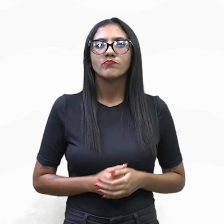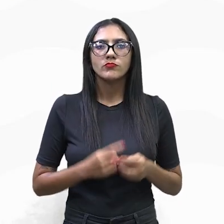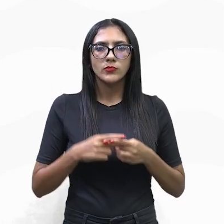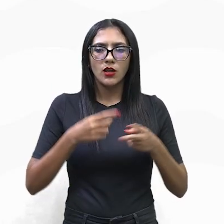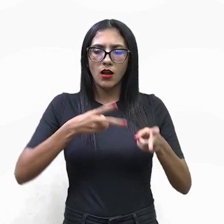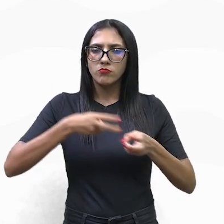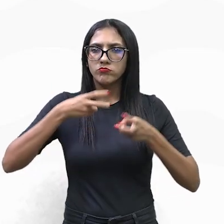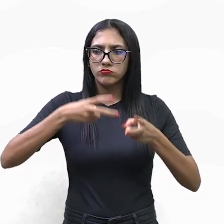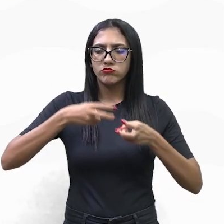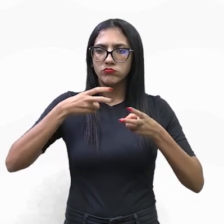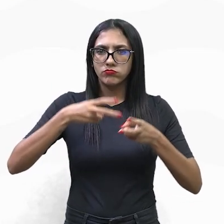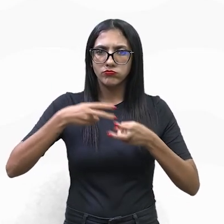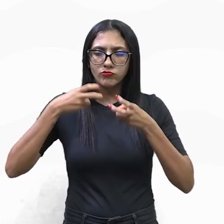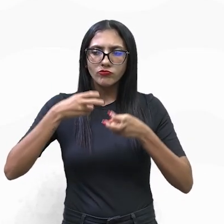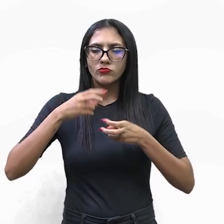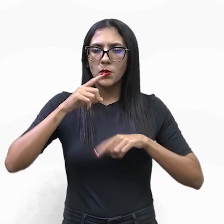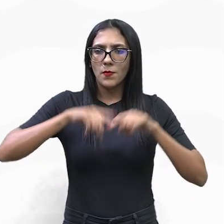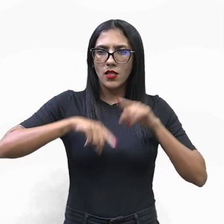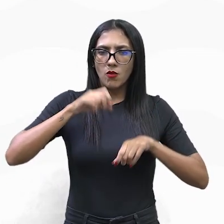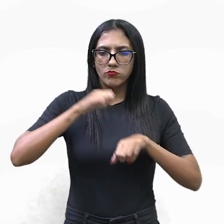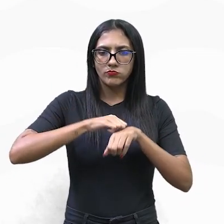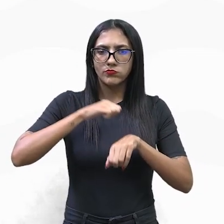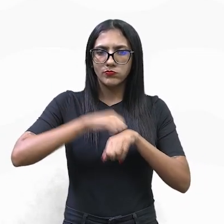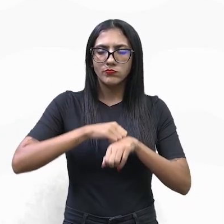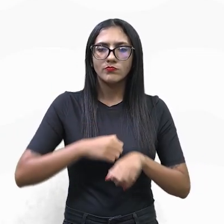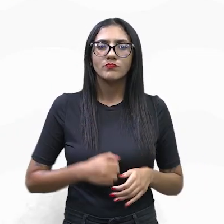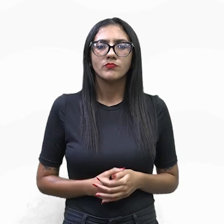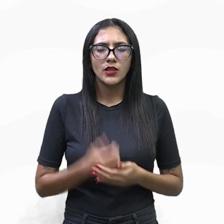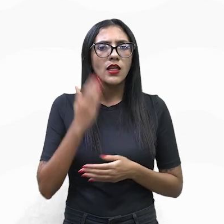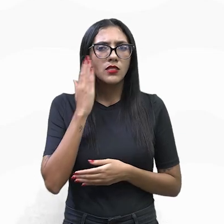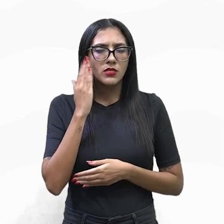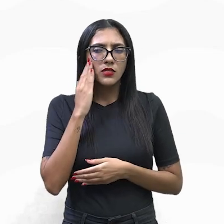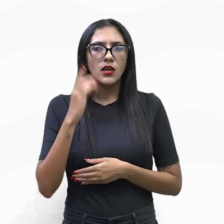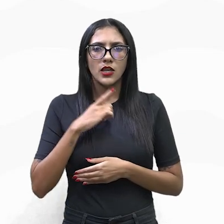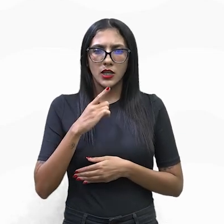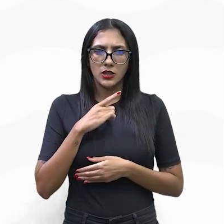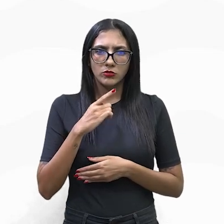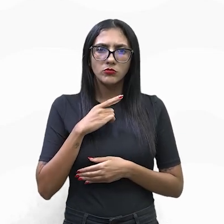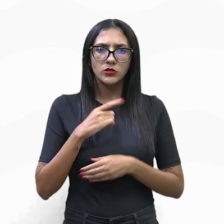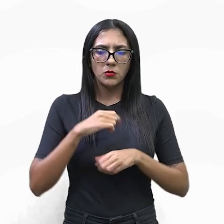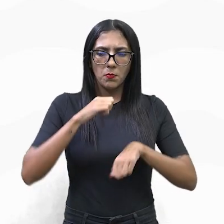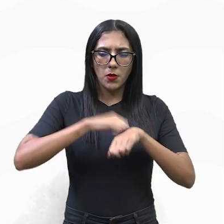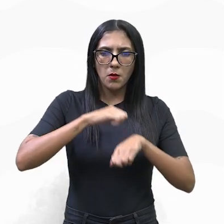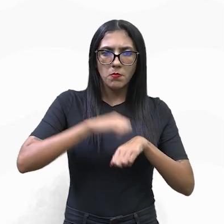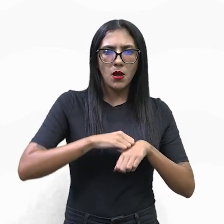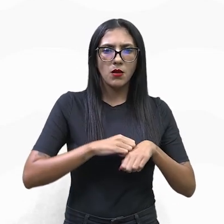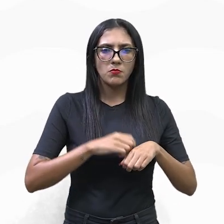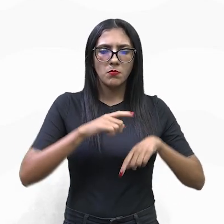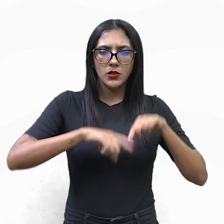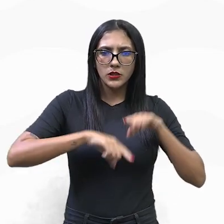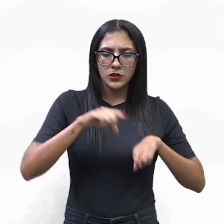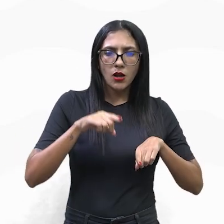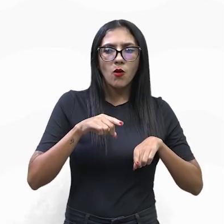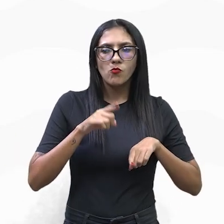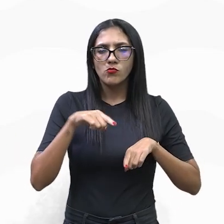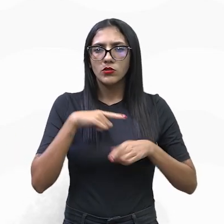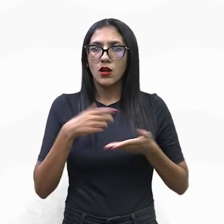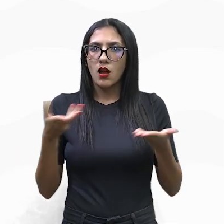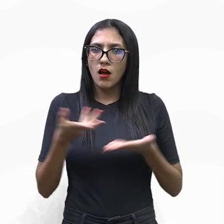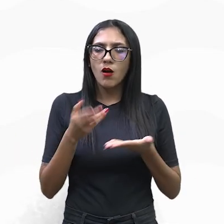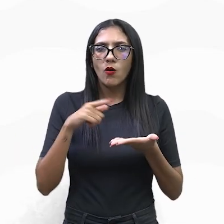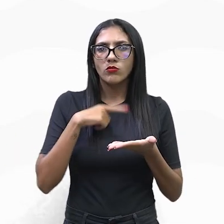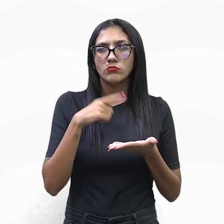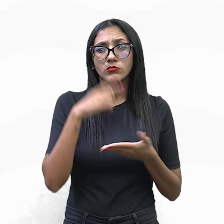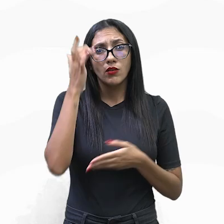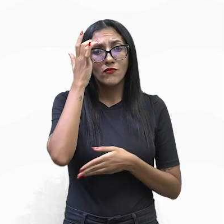de castanha do Pará. Embora ainda existam extrativistas, a profissão perdeu força devido à exploração mais